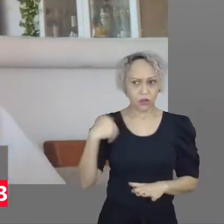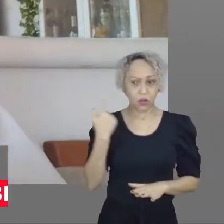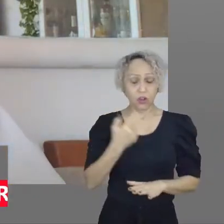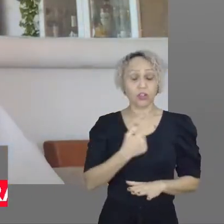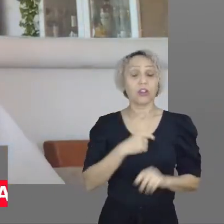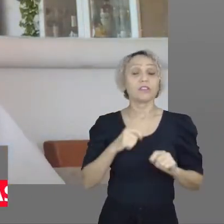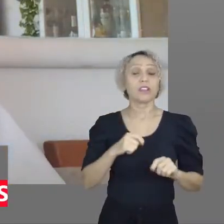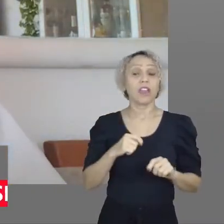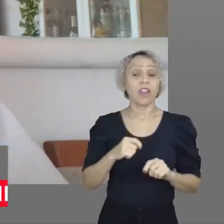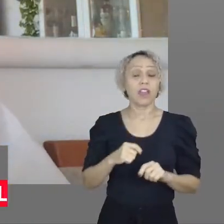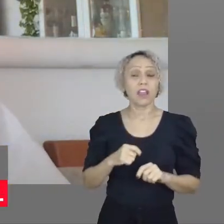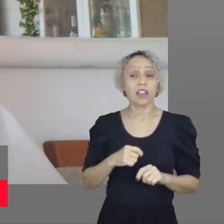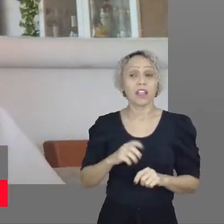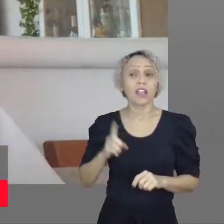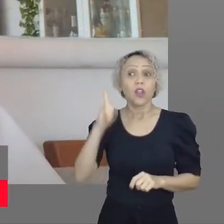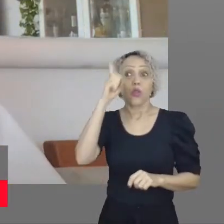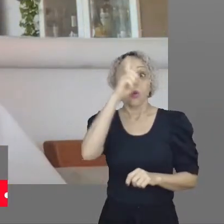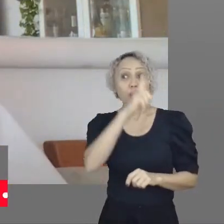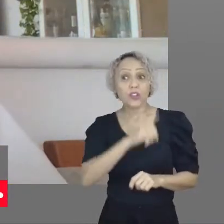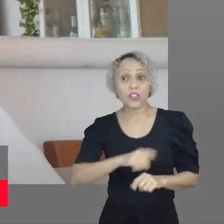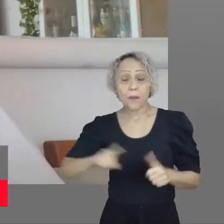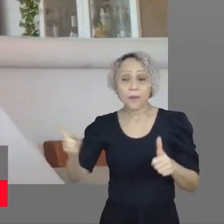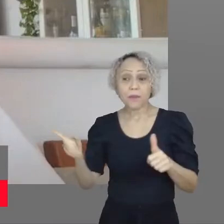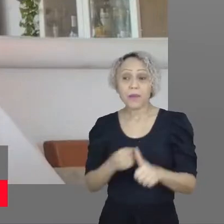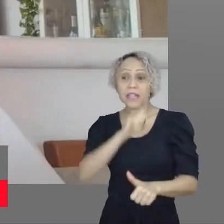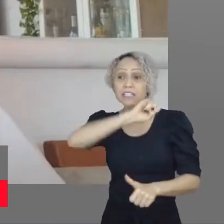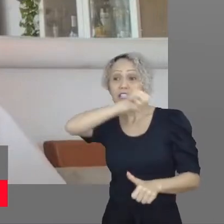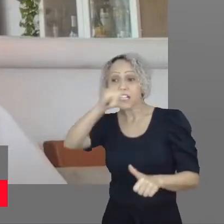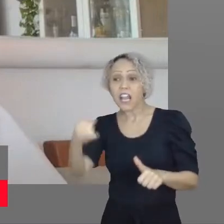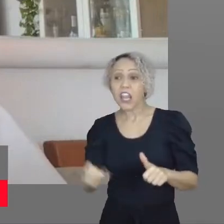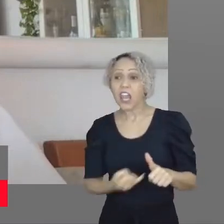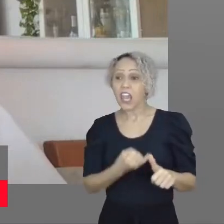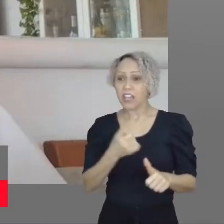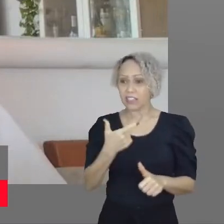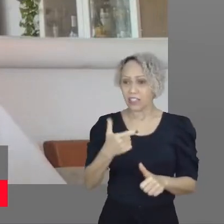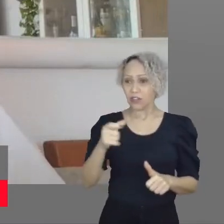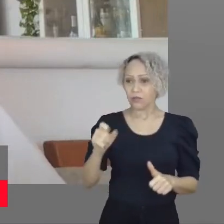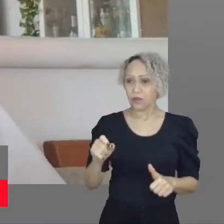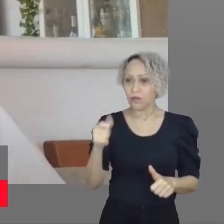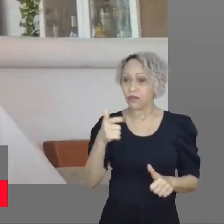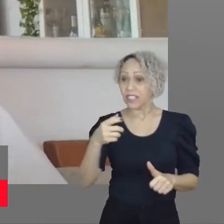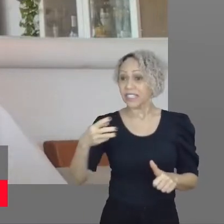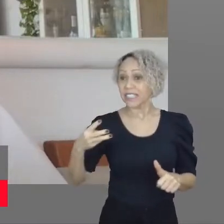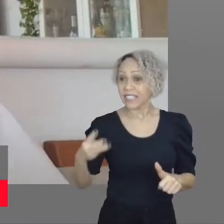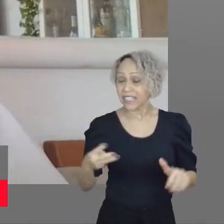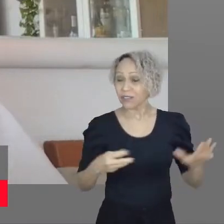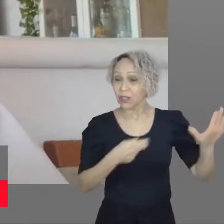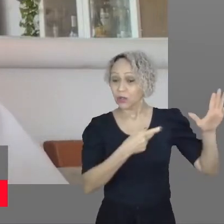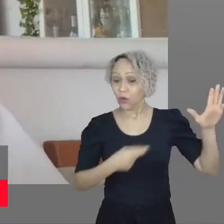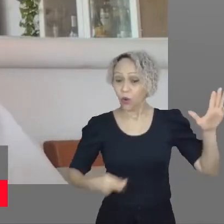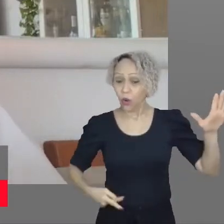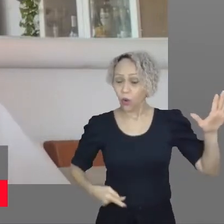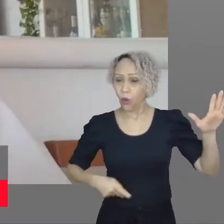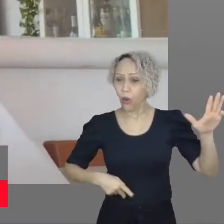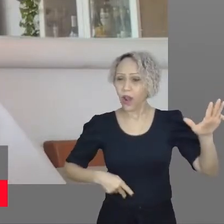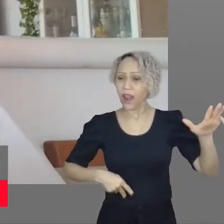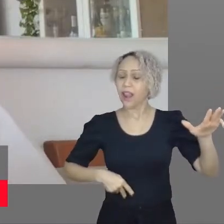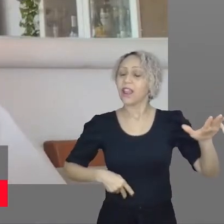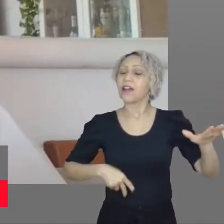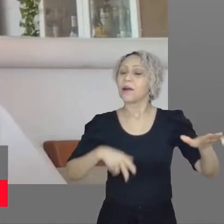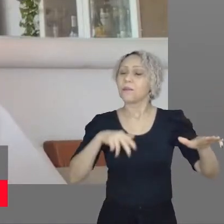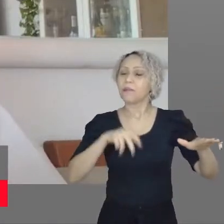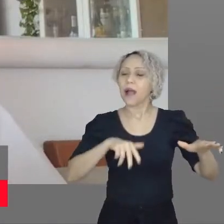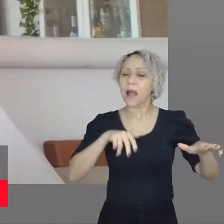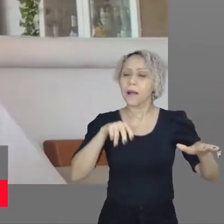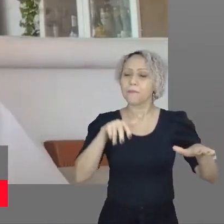negros, garis, animais, mas para que esse conteúdo programático permaneça lá, a nossa luta também tem que